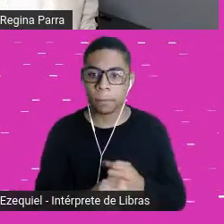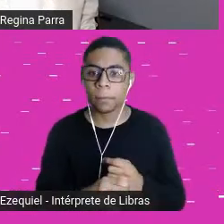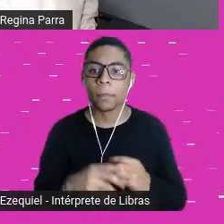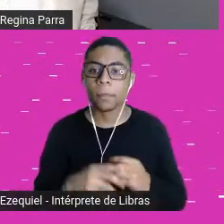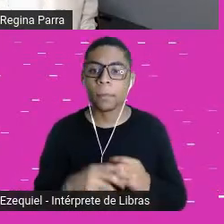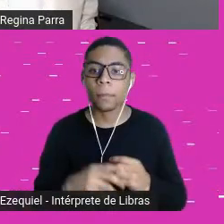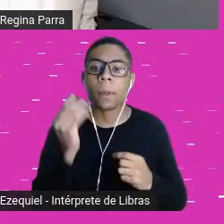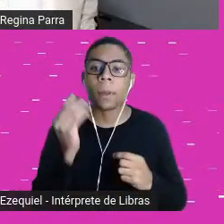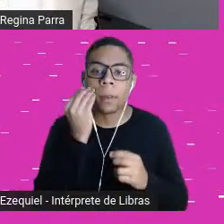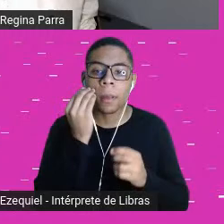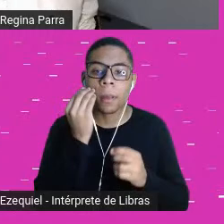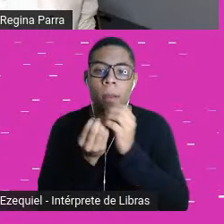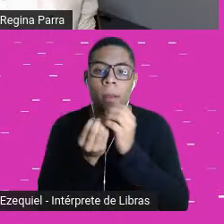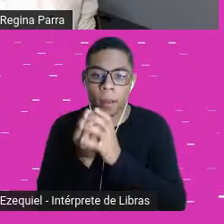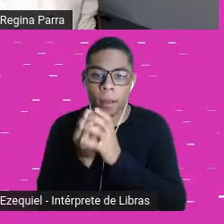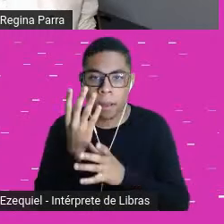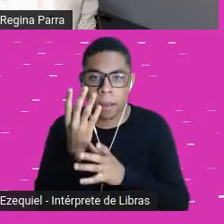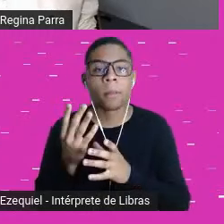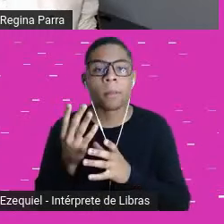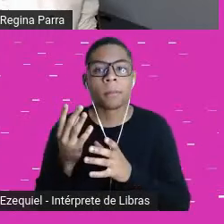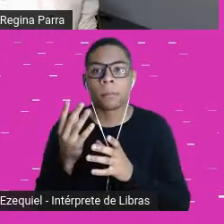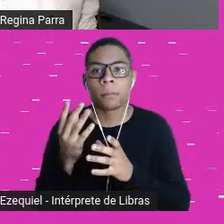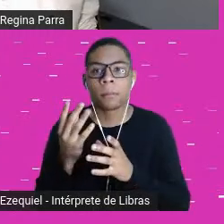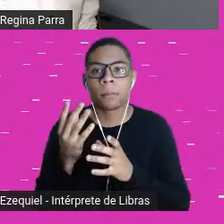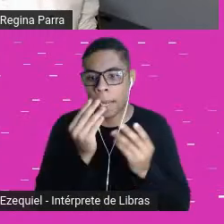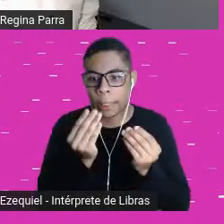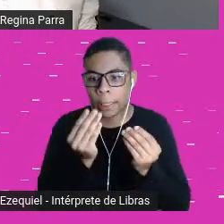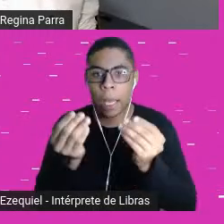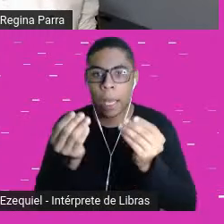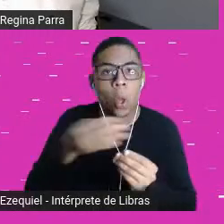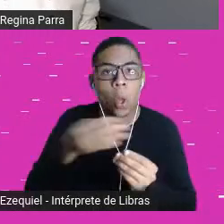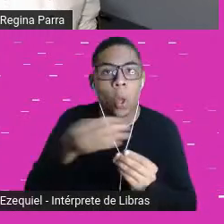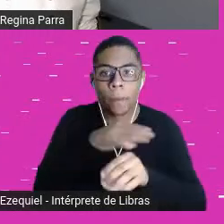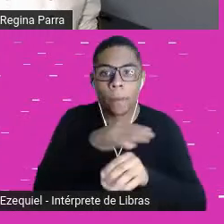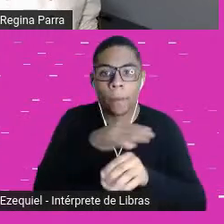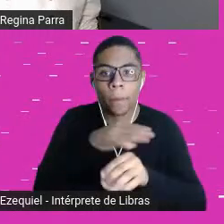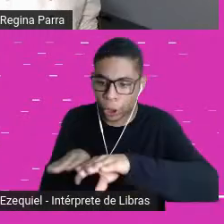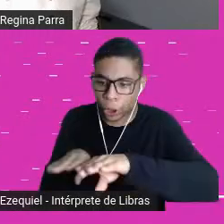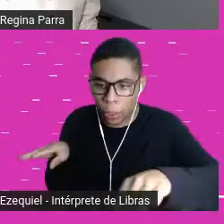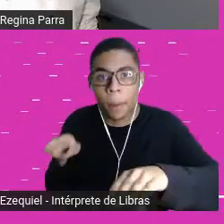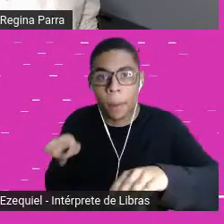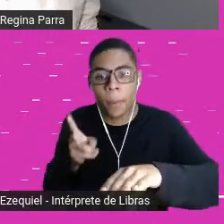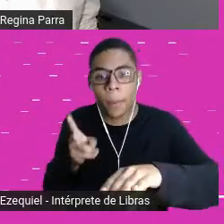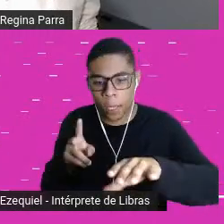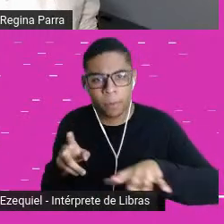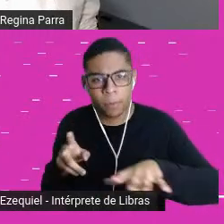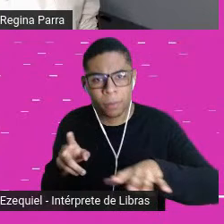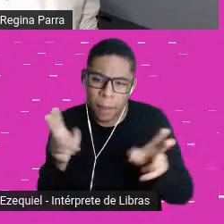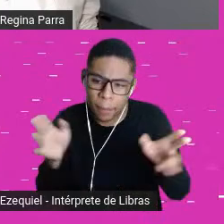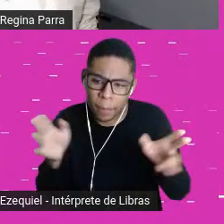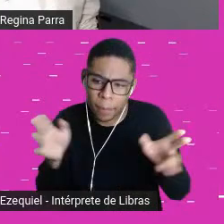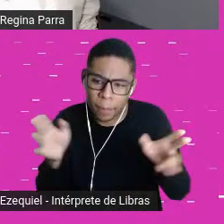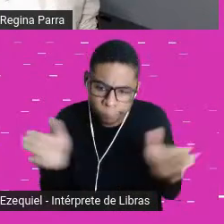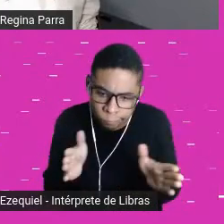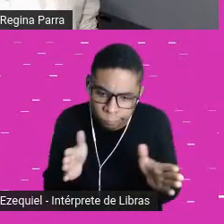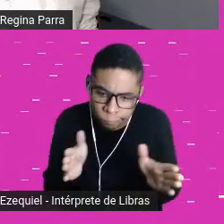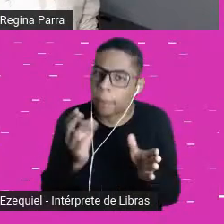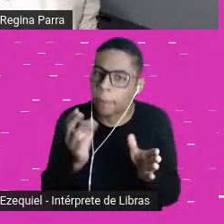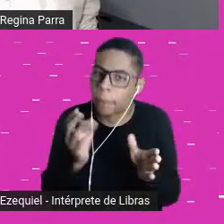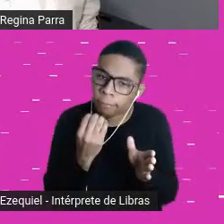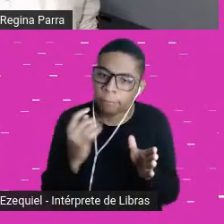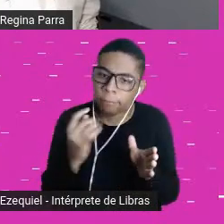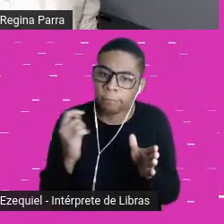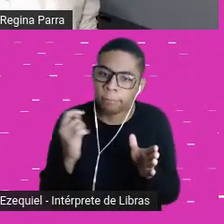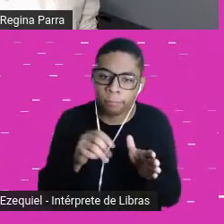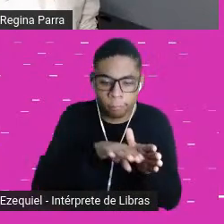chão e dar um chão para essa nova montagem, com esse espaço reduzido, e para que a gente começasse a